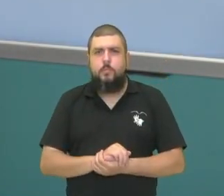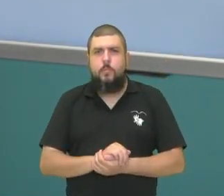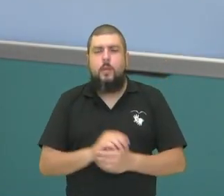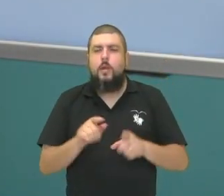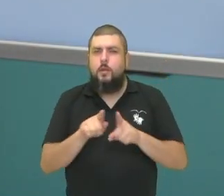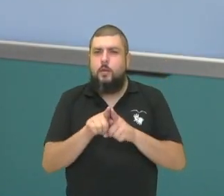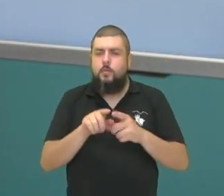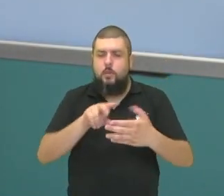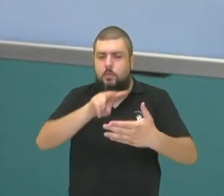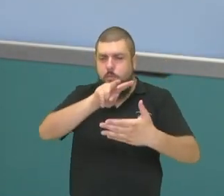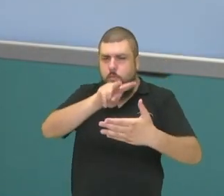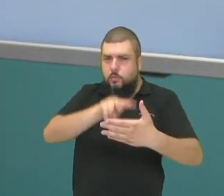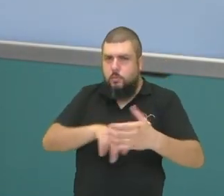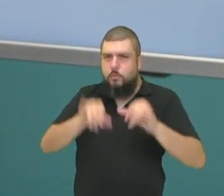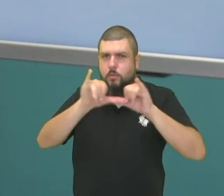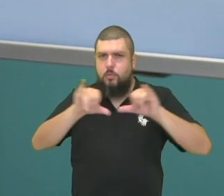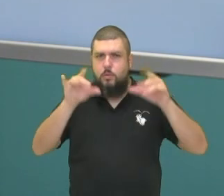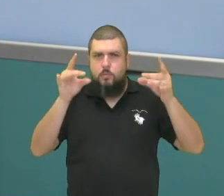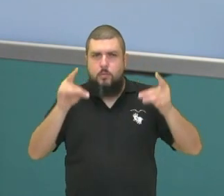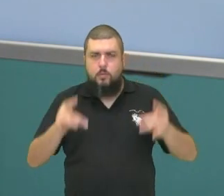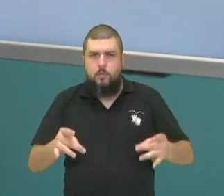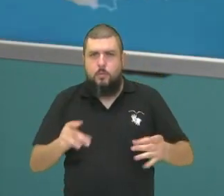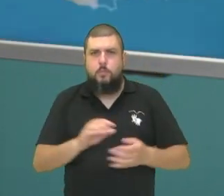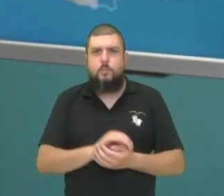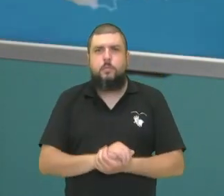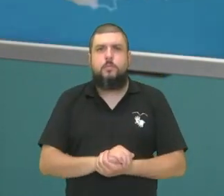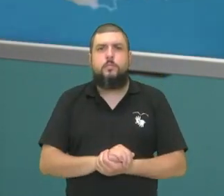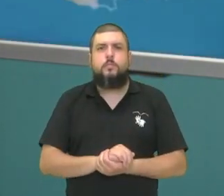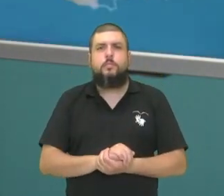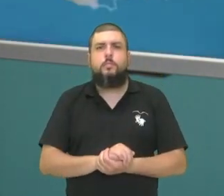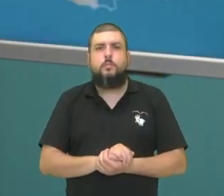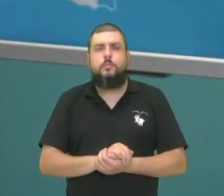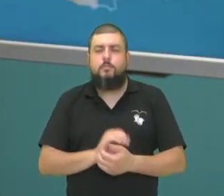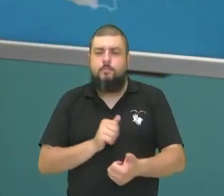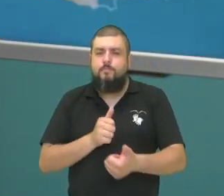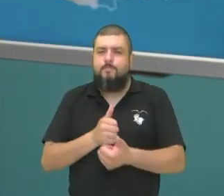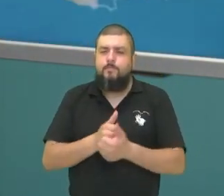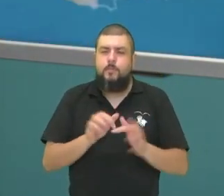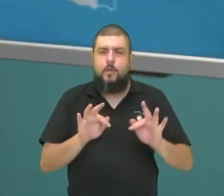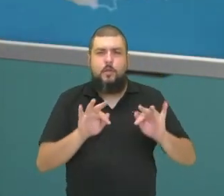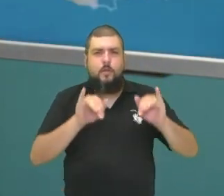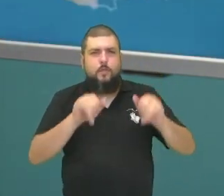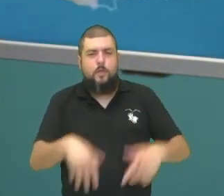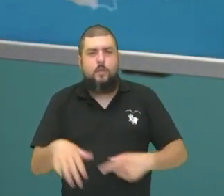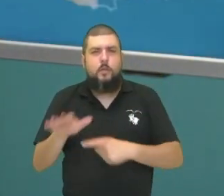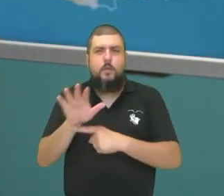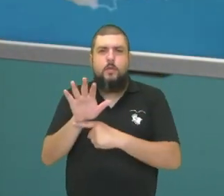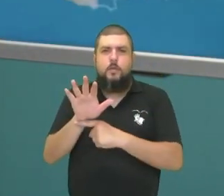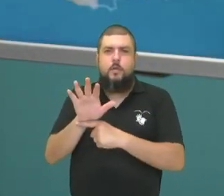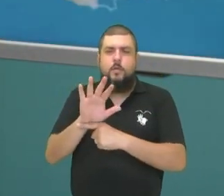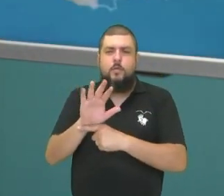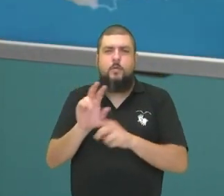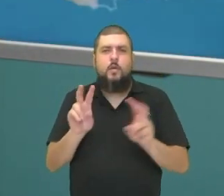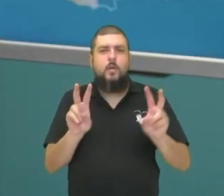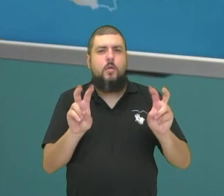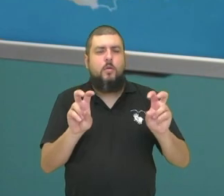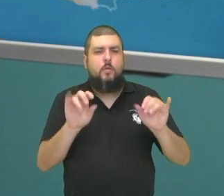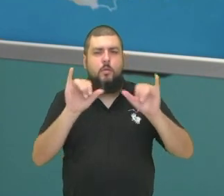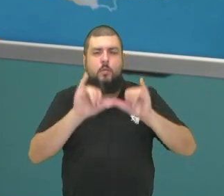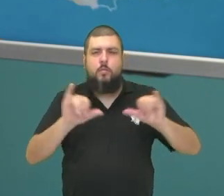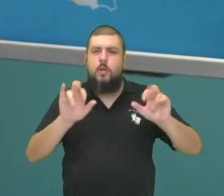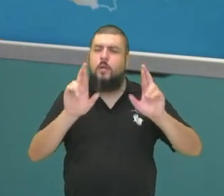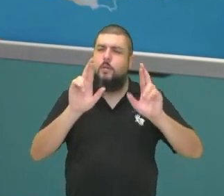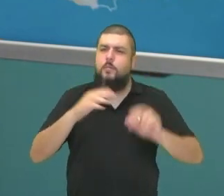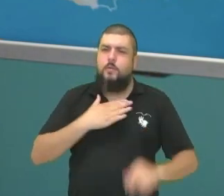aí o corpo de uma notícia. Estamos agora sim no fim. Neste vídeo nós falamos sobre notícias, espero que vocês